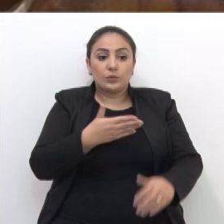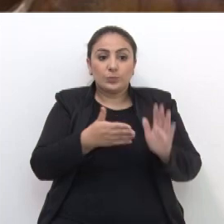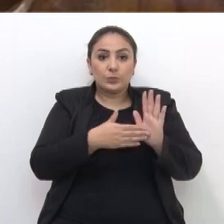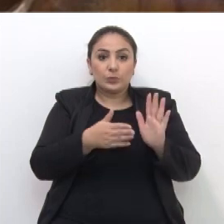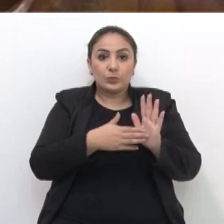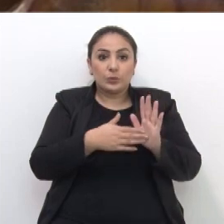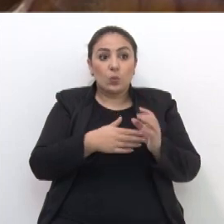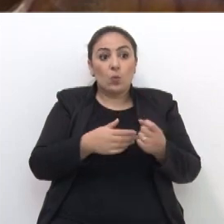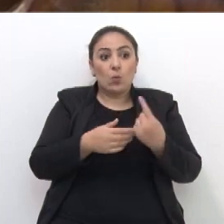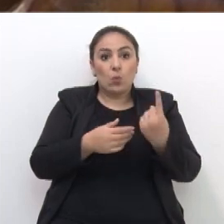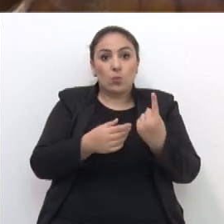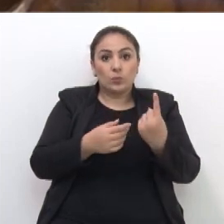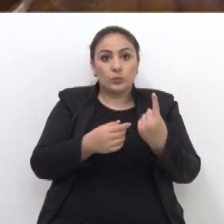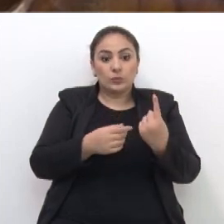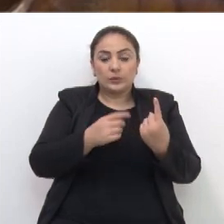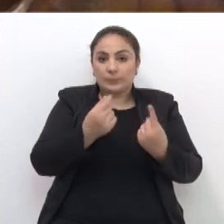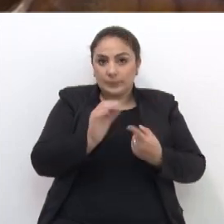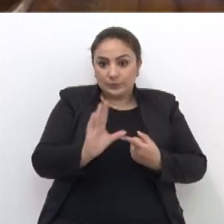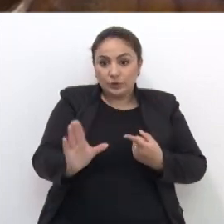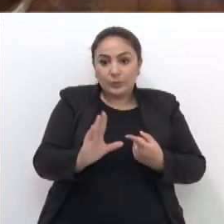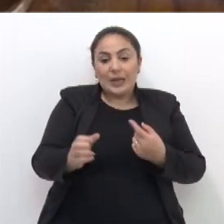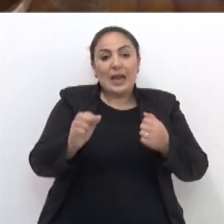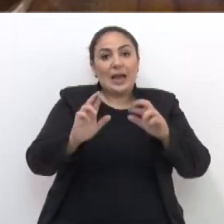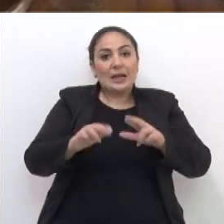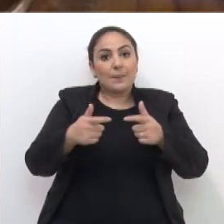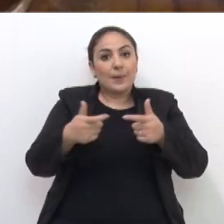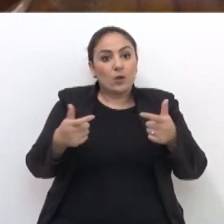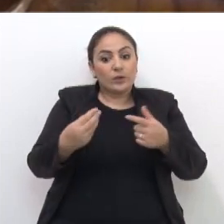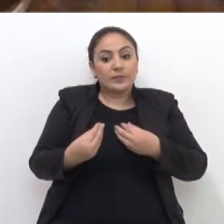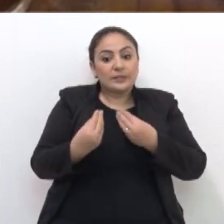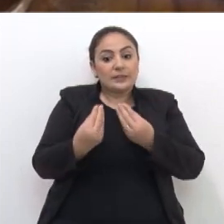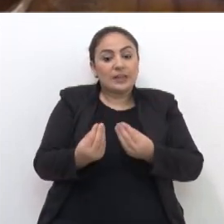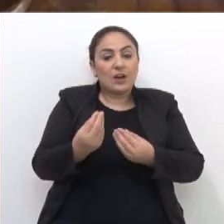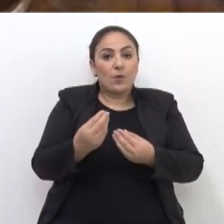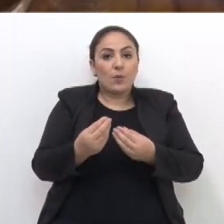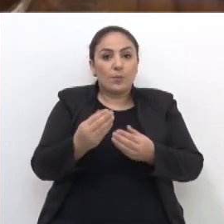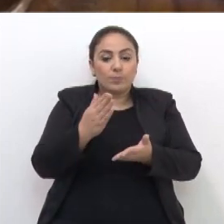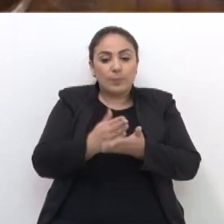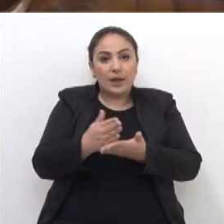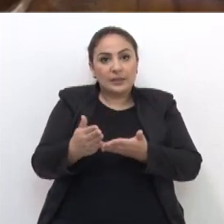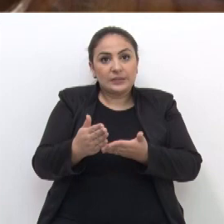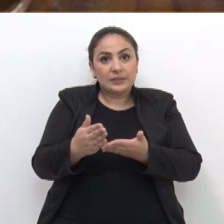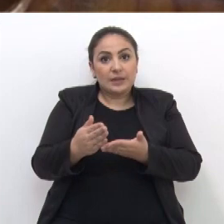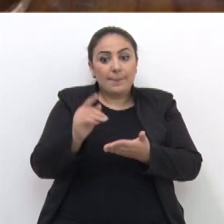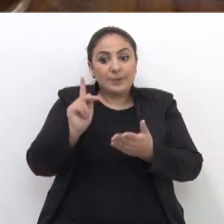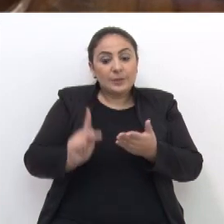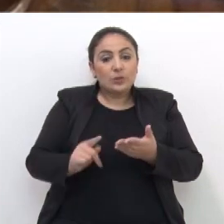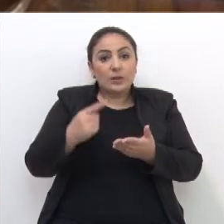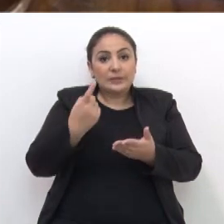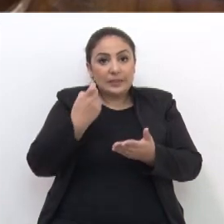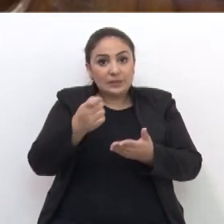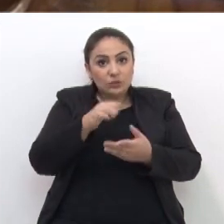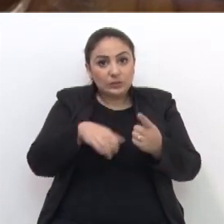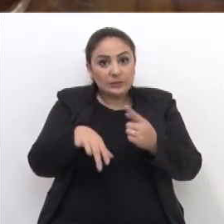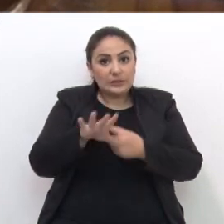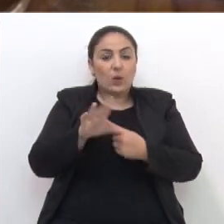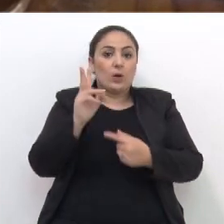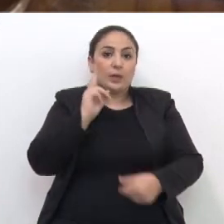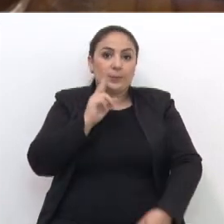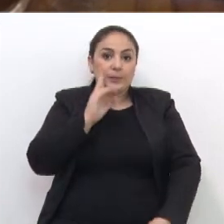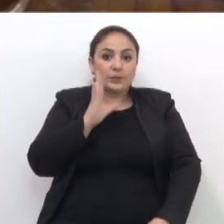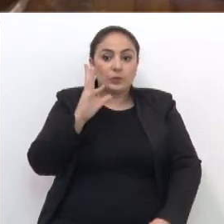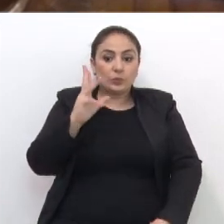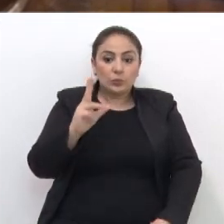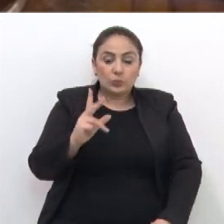gerados na cidade que vão movimentar economicamente também os interesses particulares, eles têm que devolver ao coletivo.